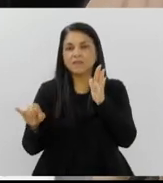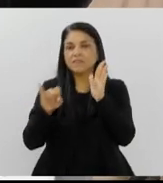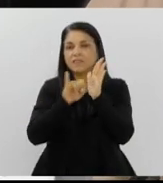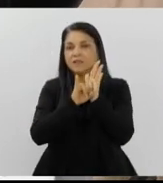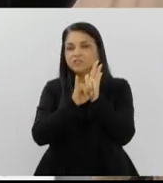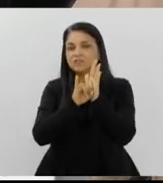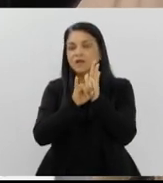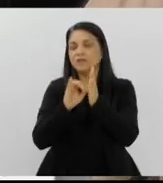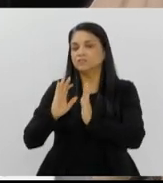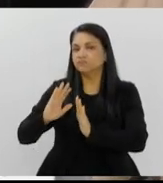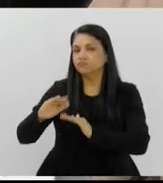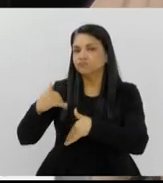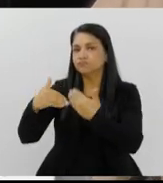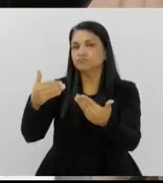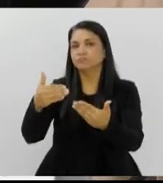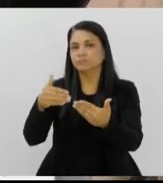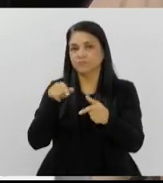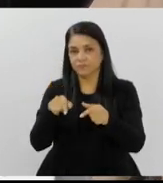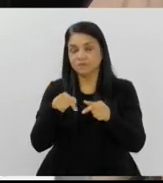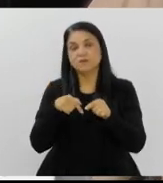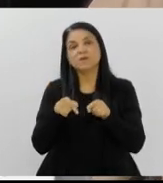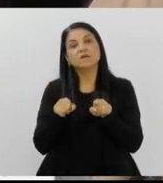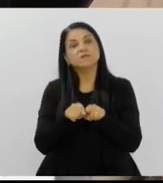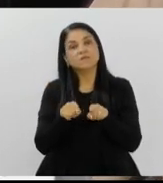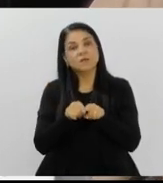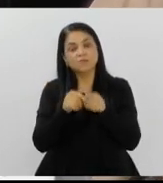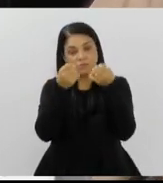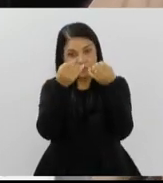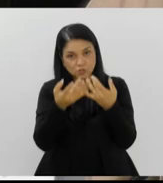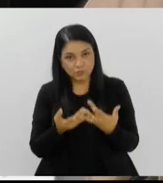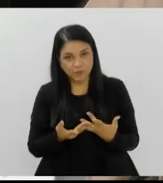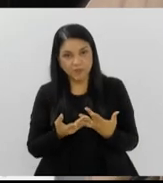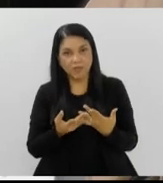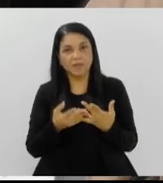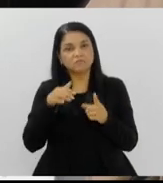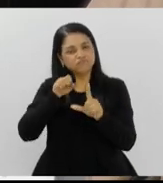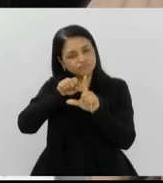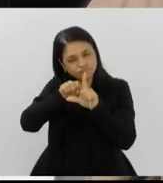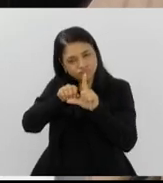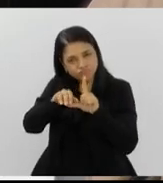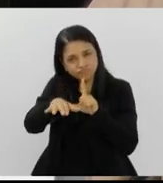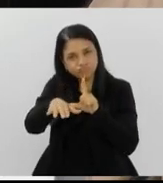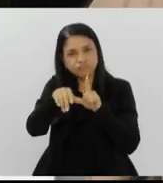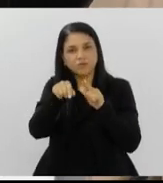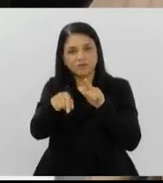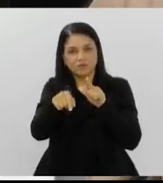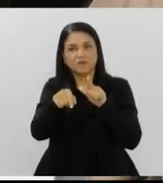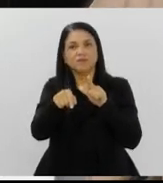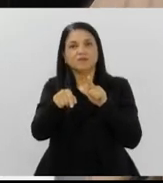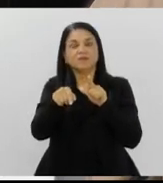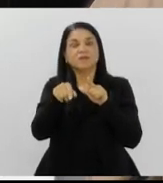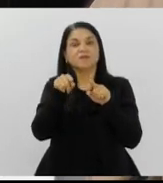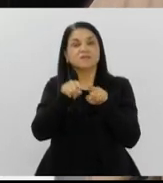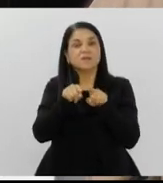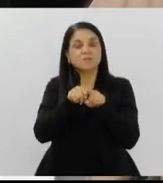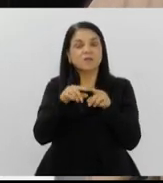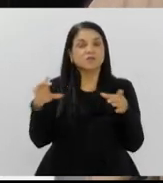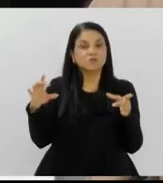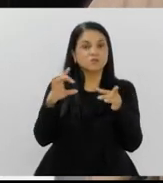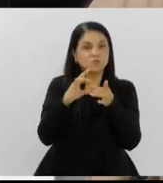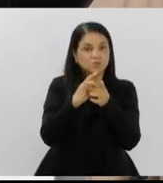da identidade. E aí, conforme eu falei tudo sobre a questão dos influencers, etc., juntando com John